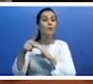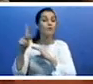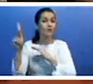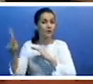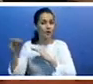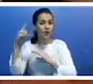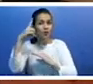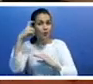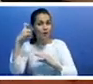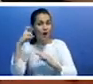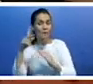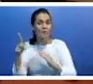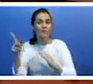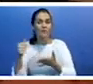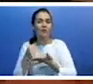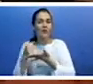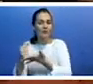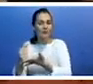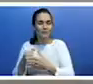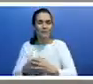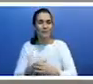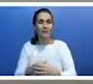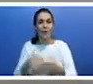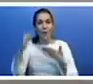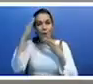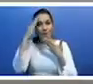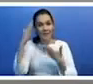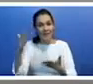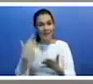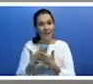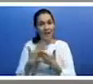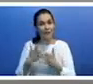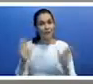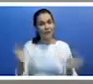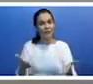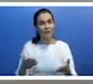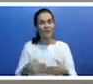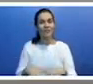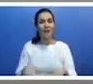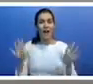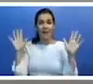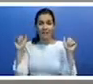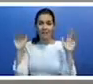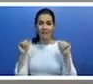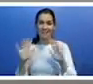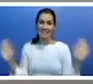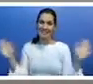professora irá lhe ajudar. Muito obrigado pela aula de hoje. Até a próxima. Tchau!